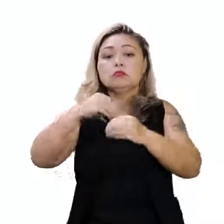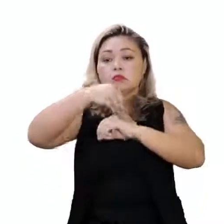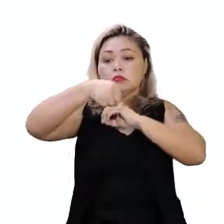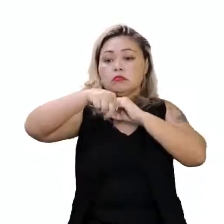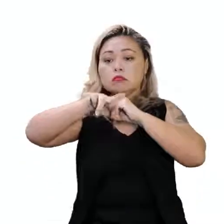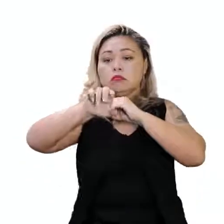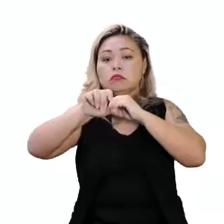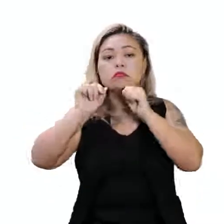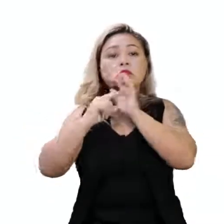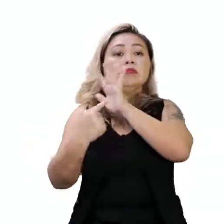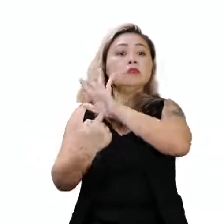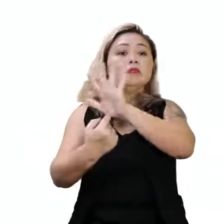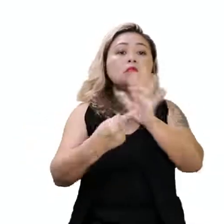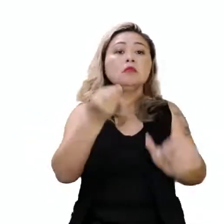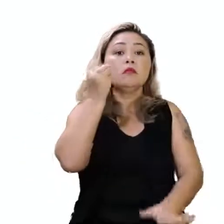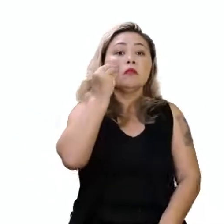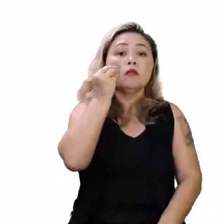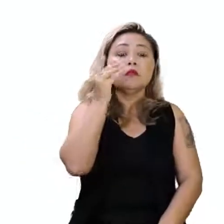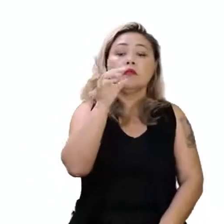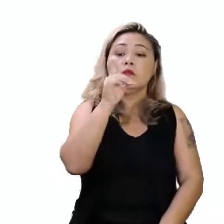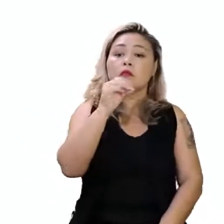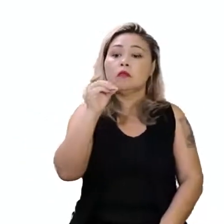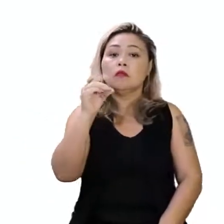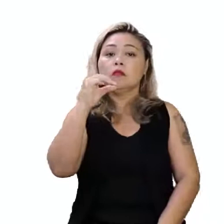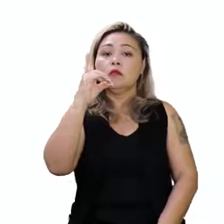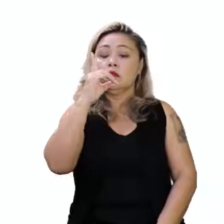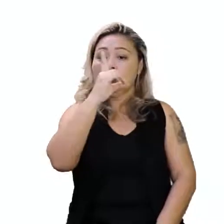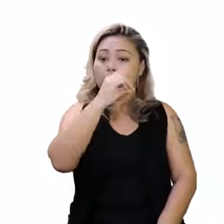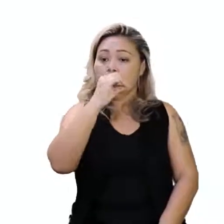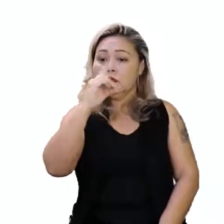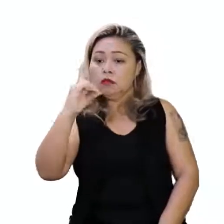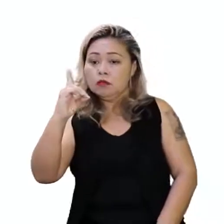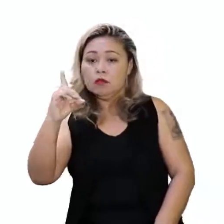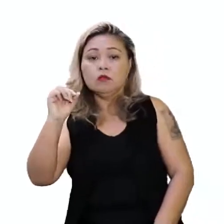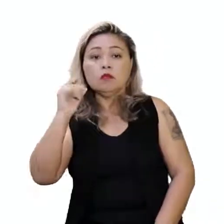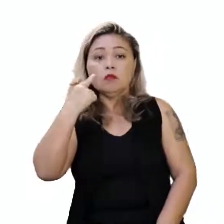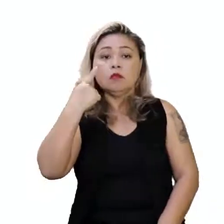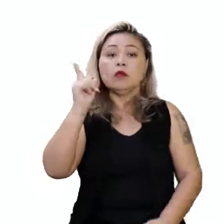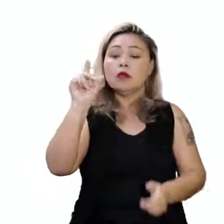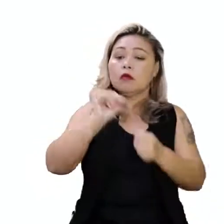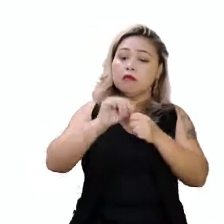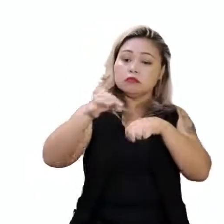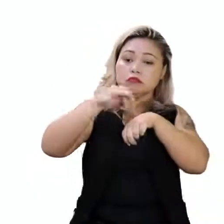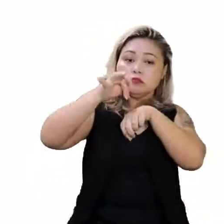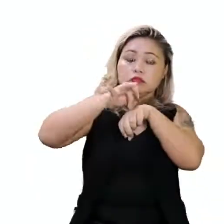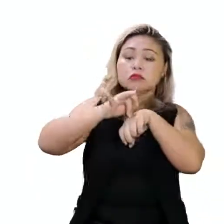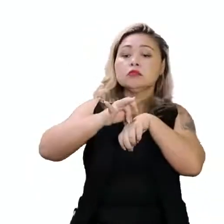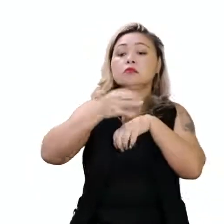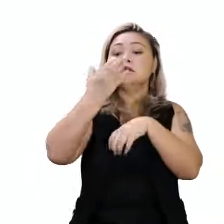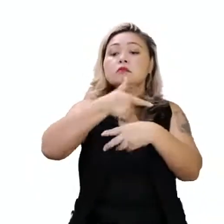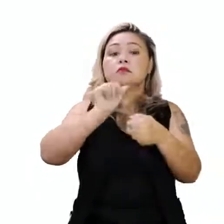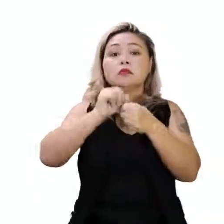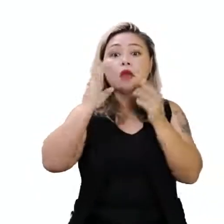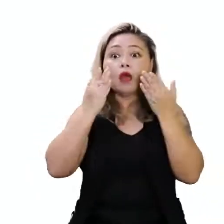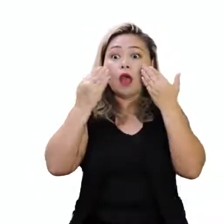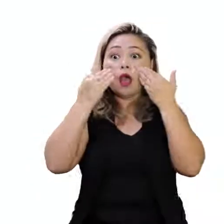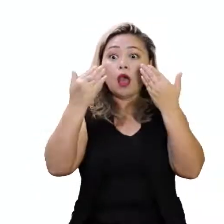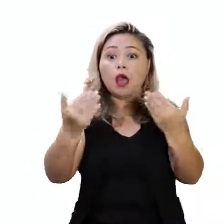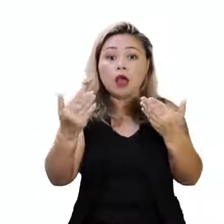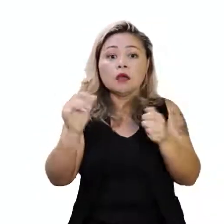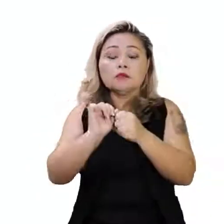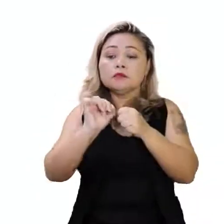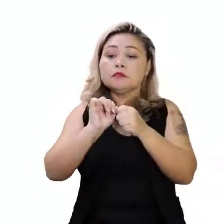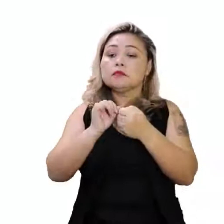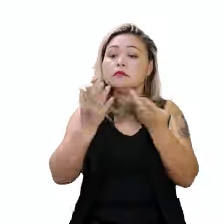organismos. Aí a gente tem o experimento de Diane Dowd com moscas de fruta, onde a gente tem bem nítido isso, né?